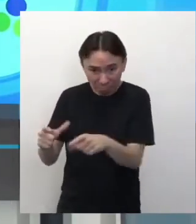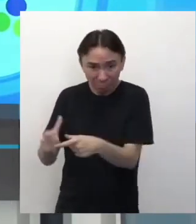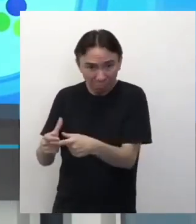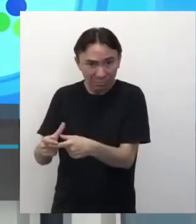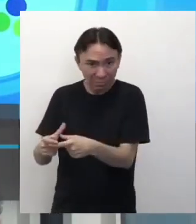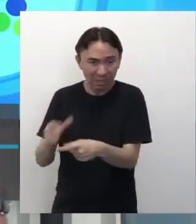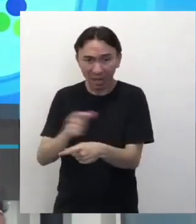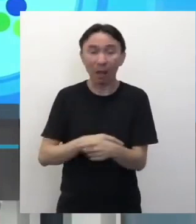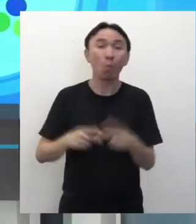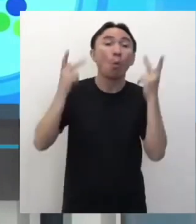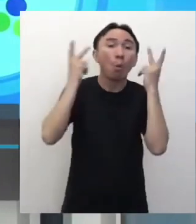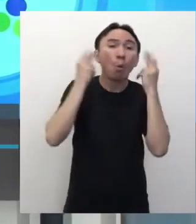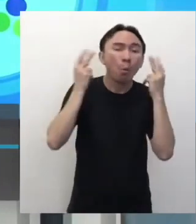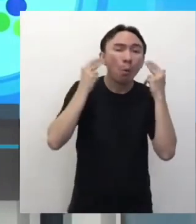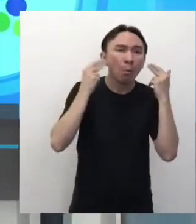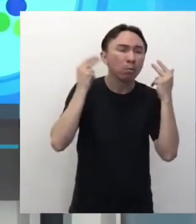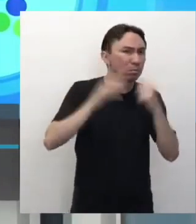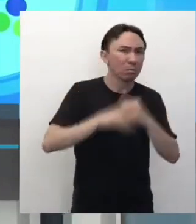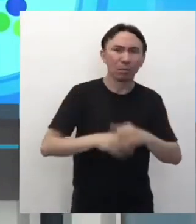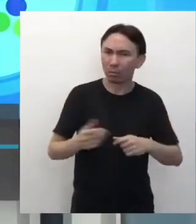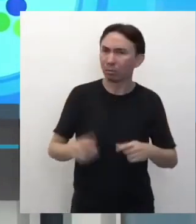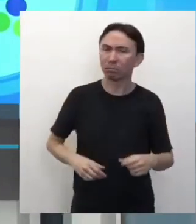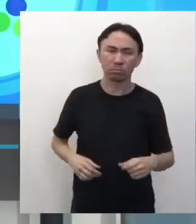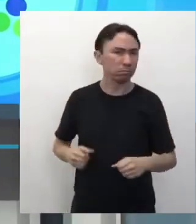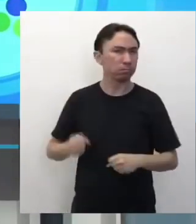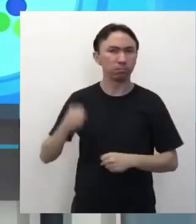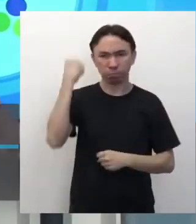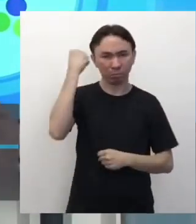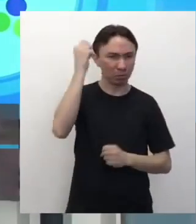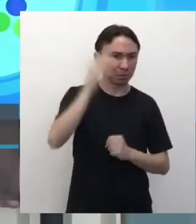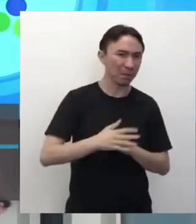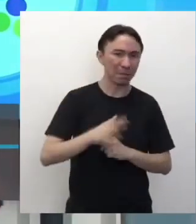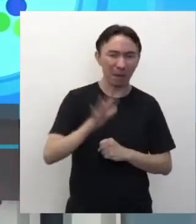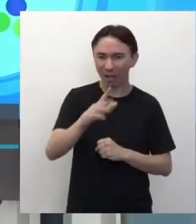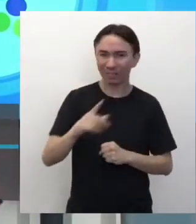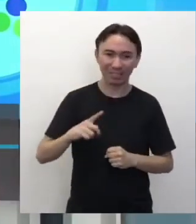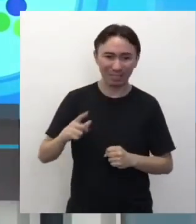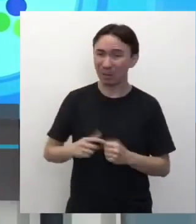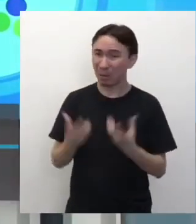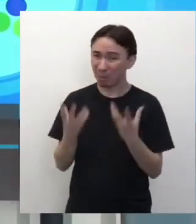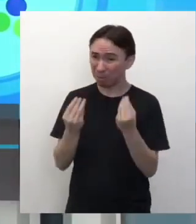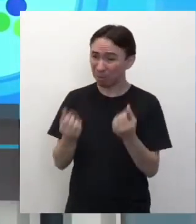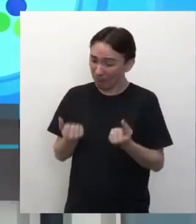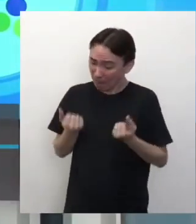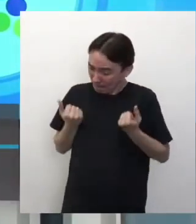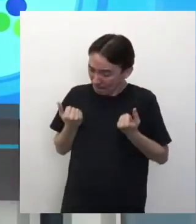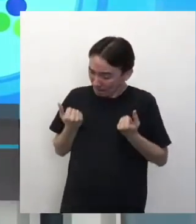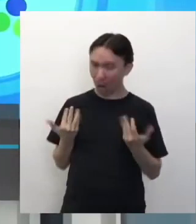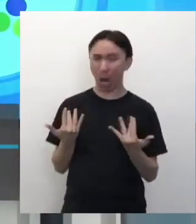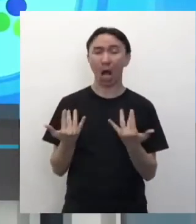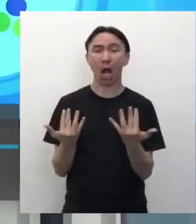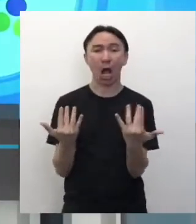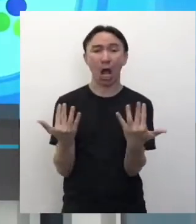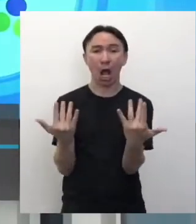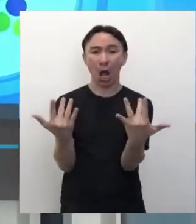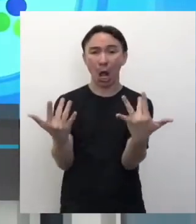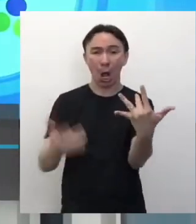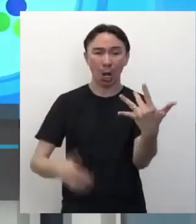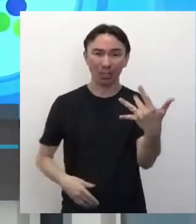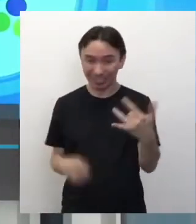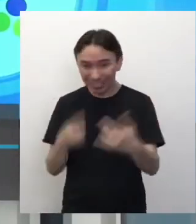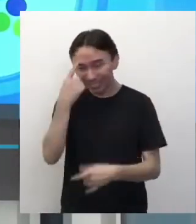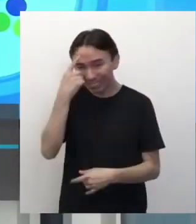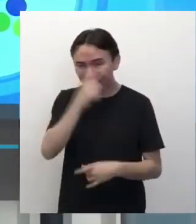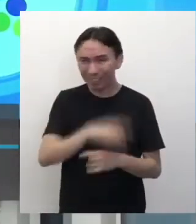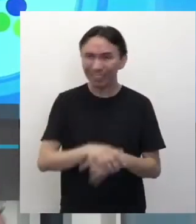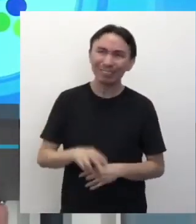vai prevalecer. Mas se há uma extensão de plantação, por exemplo, mesmo ela sendo verde, né, você vai